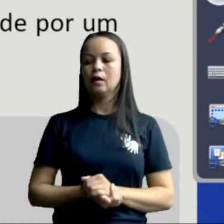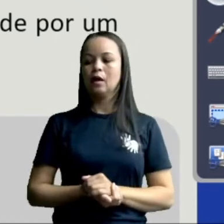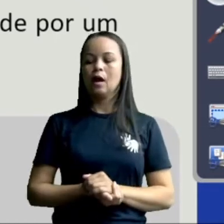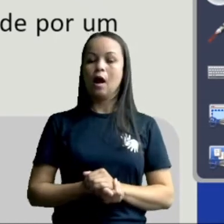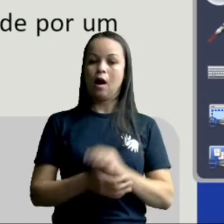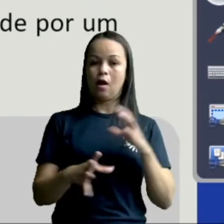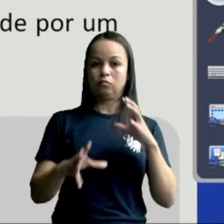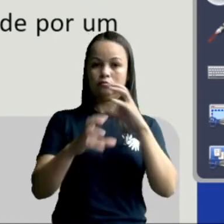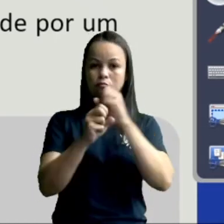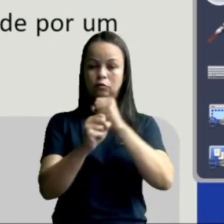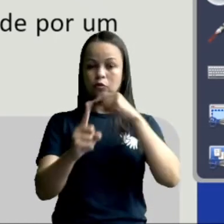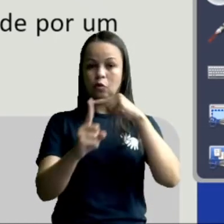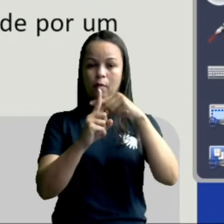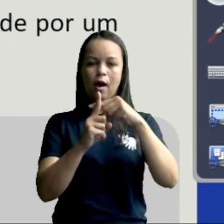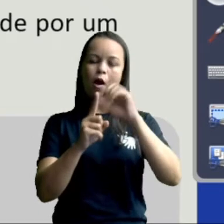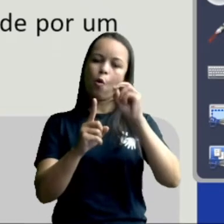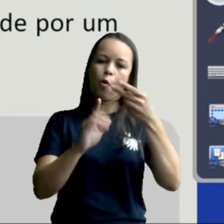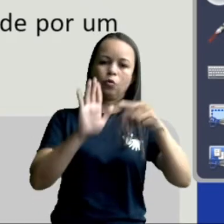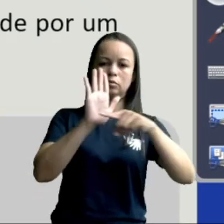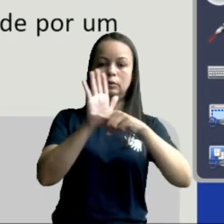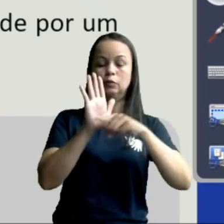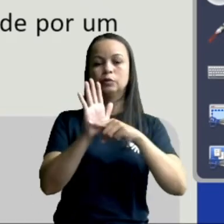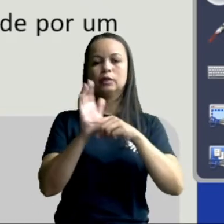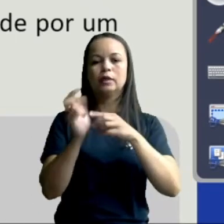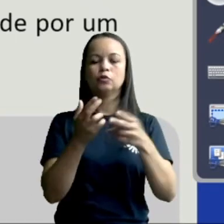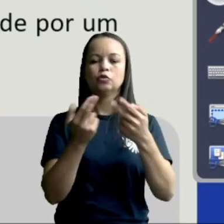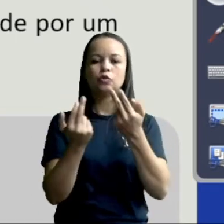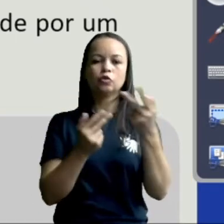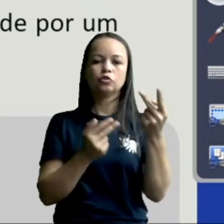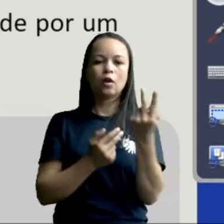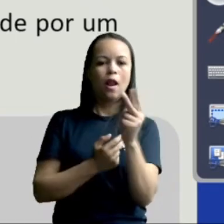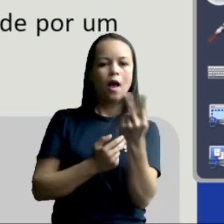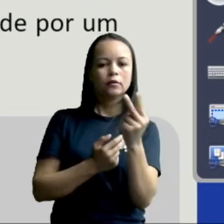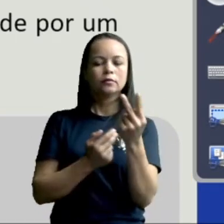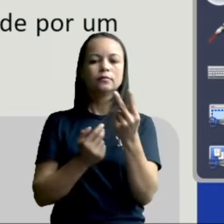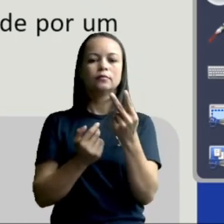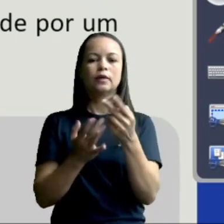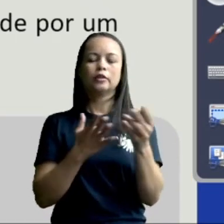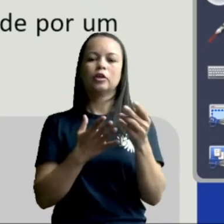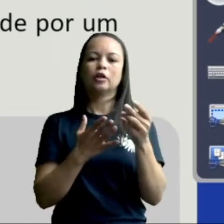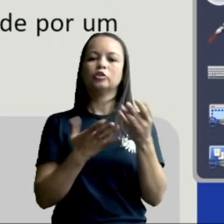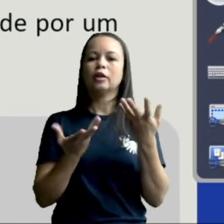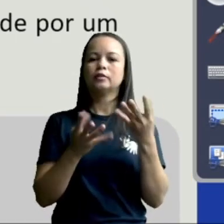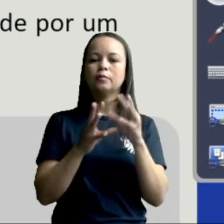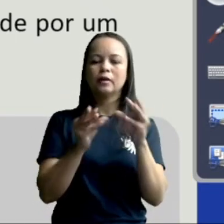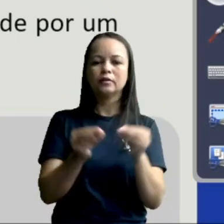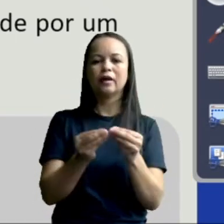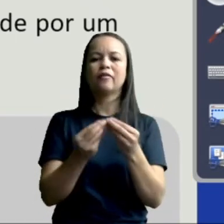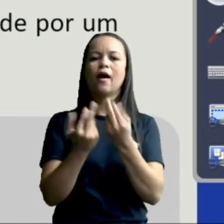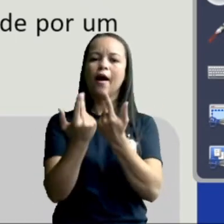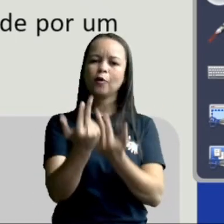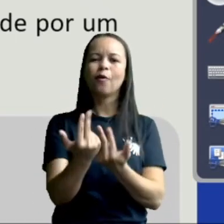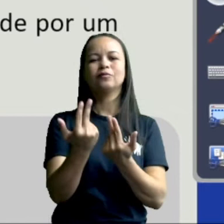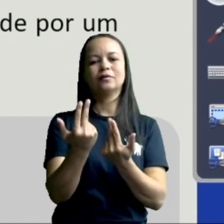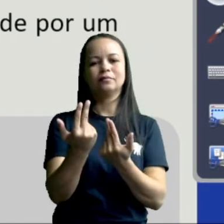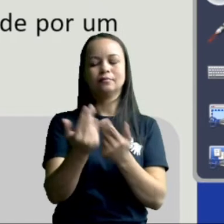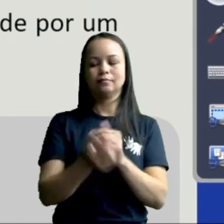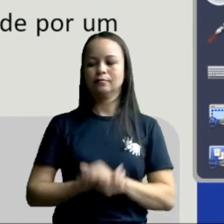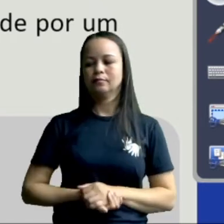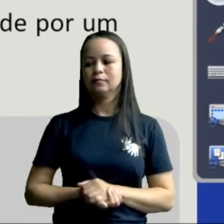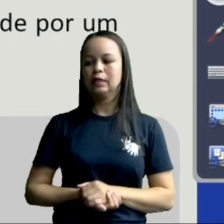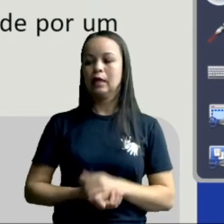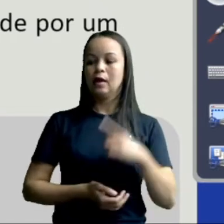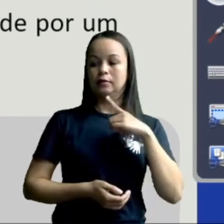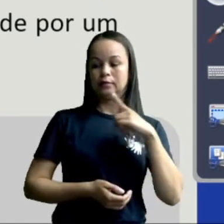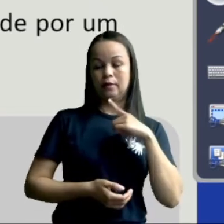ao somar ou diminuir dos dois lados da igualdade, a gente preserva ainda a igualdade. Aí aqui, ó, a